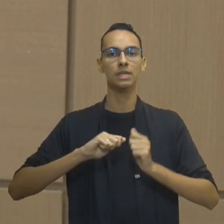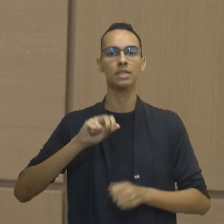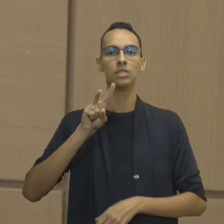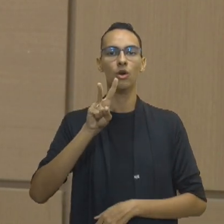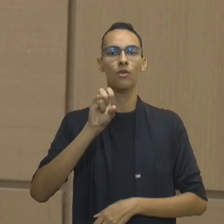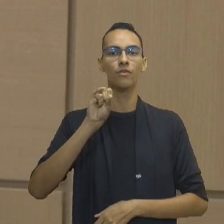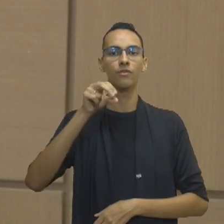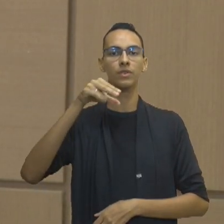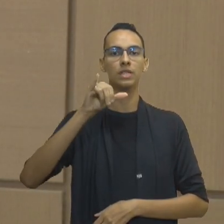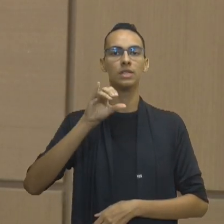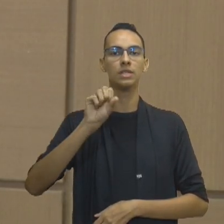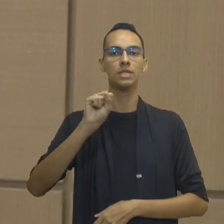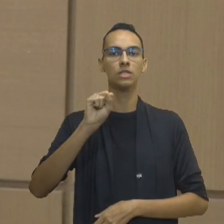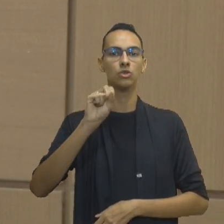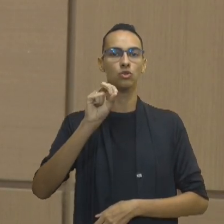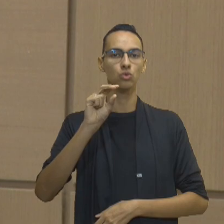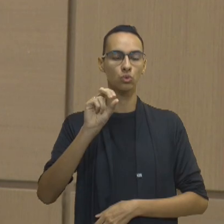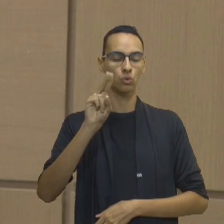que vai